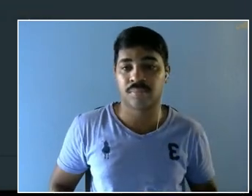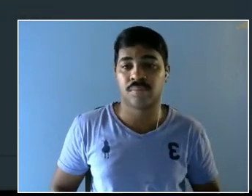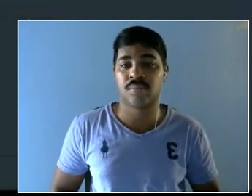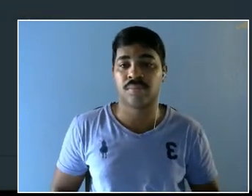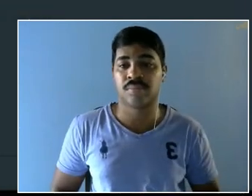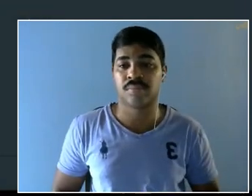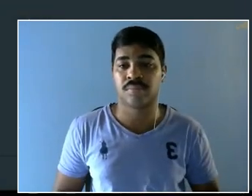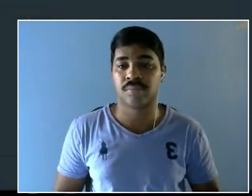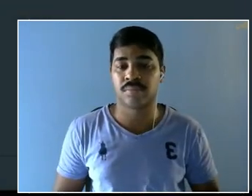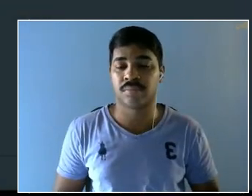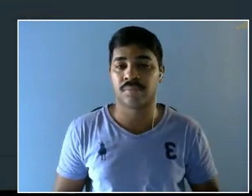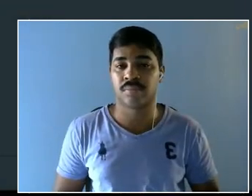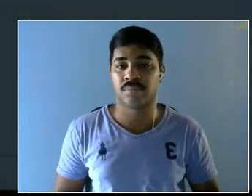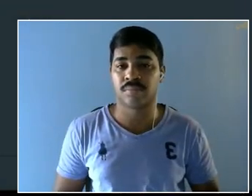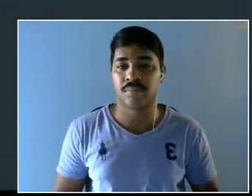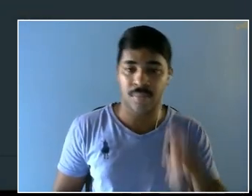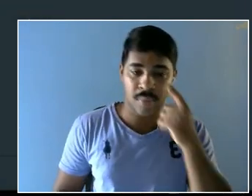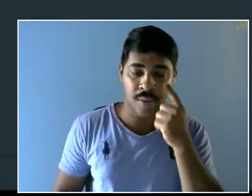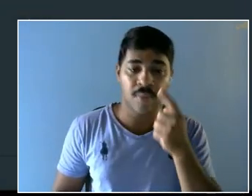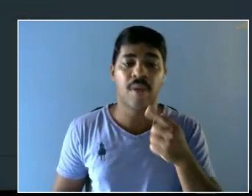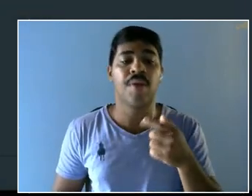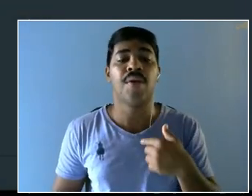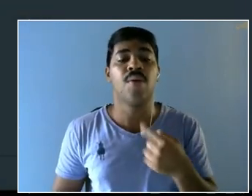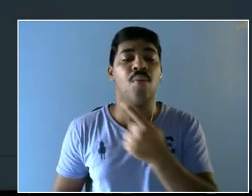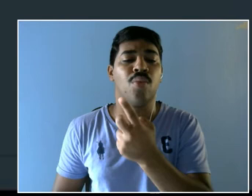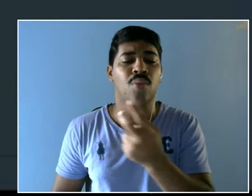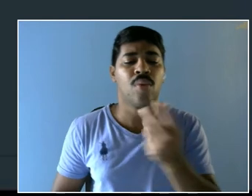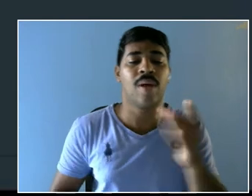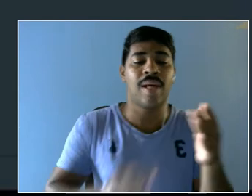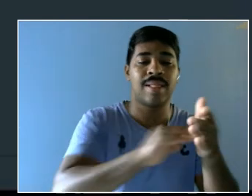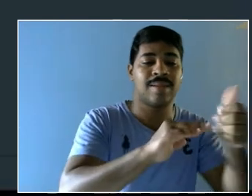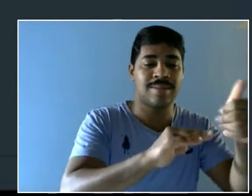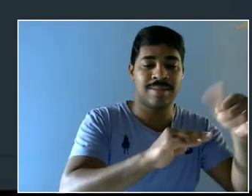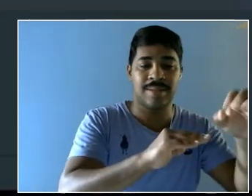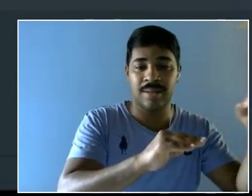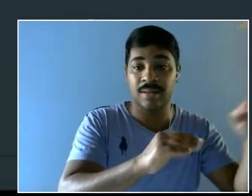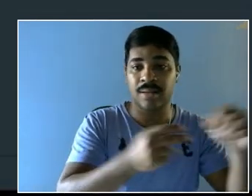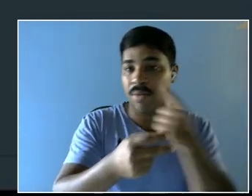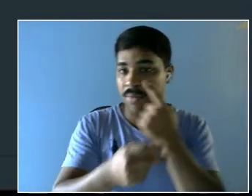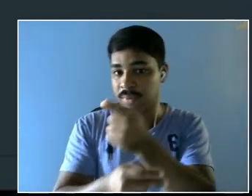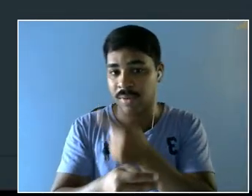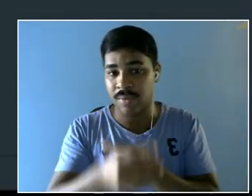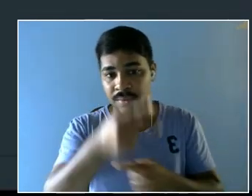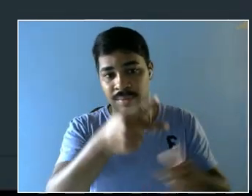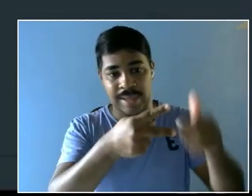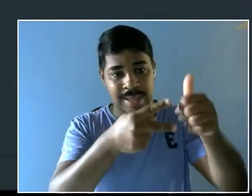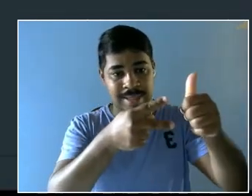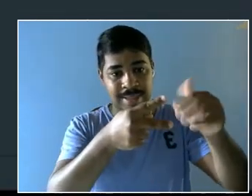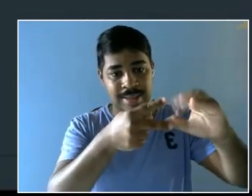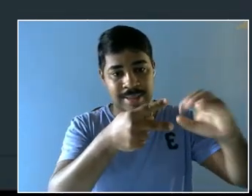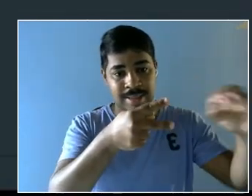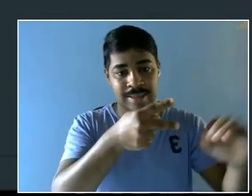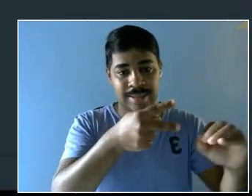que 100, eu quero contar até 100, certo? Eu vou fazer o quê? Dentro do enquanto,